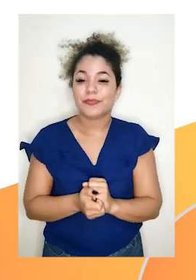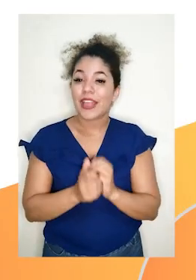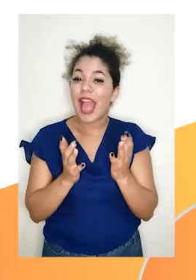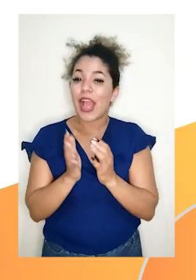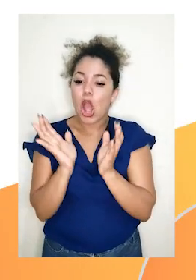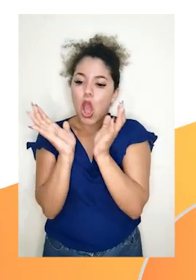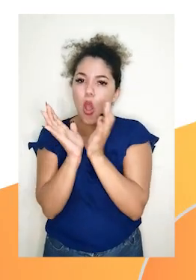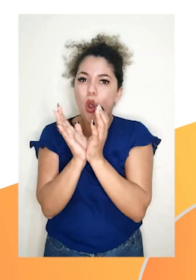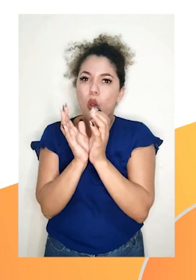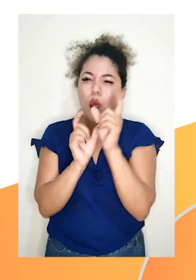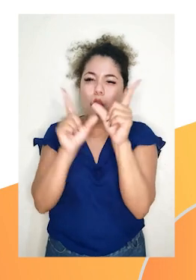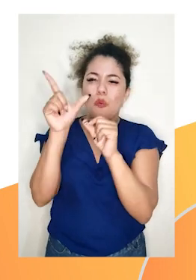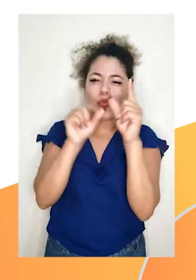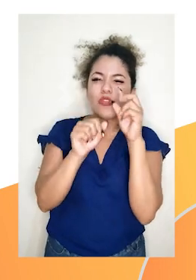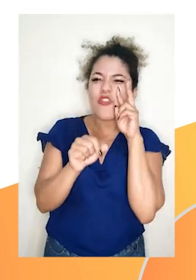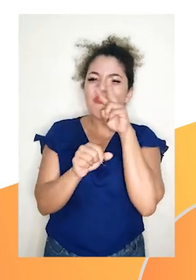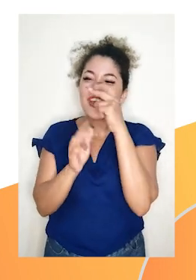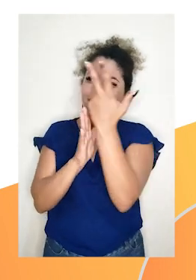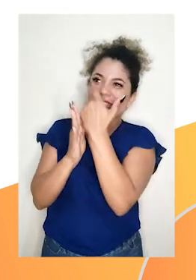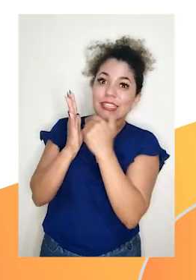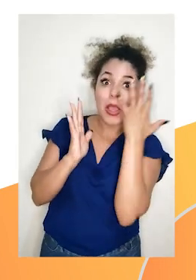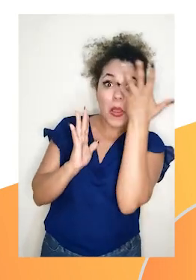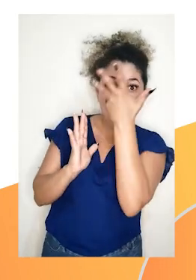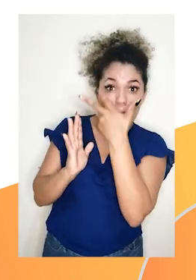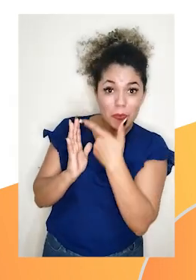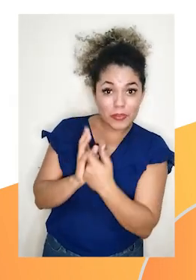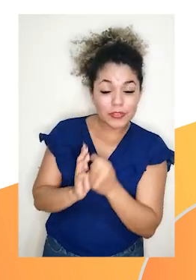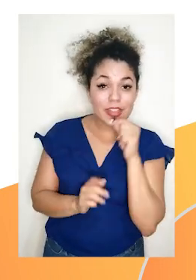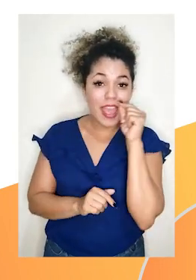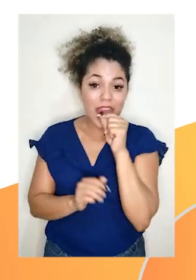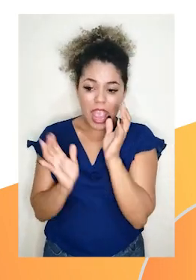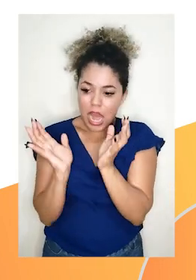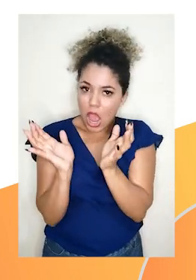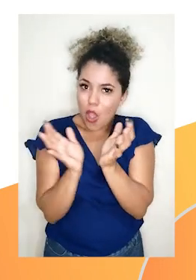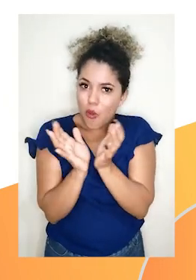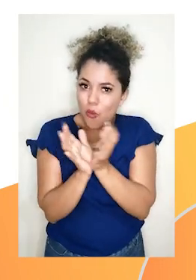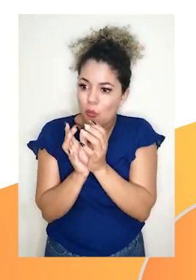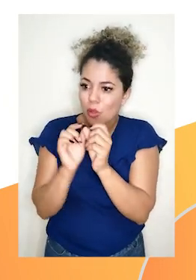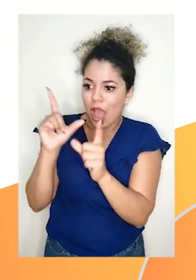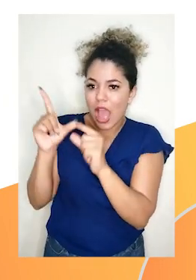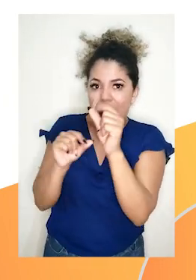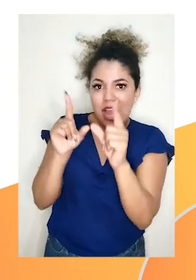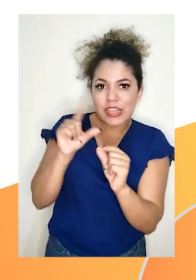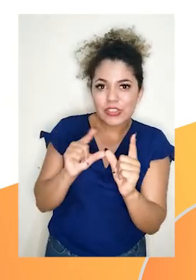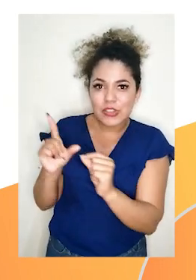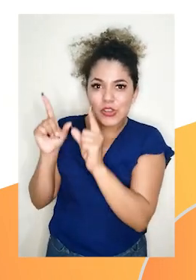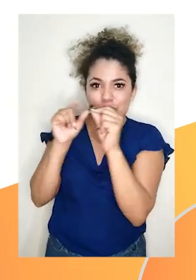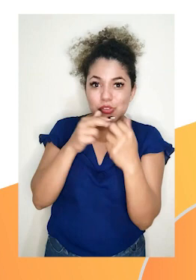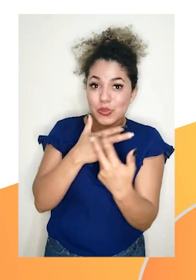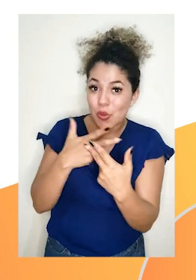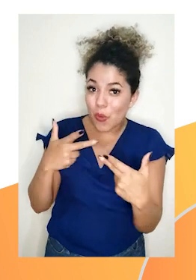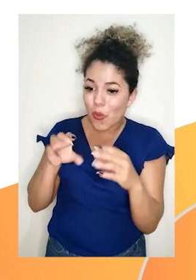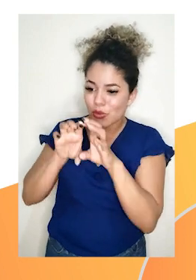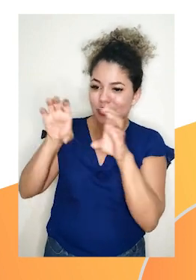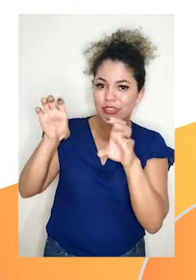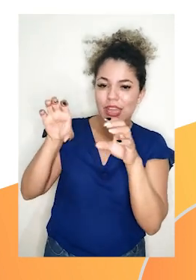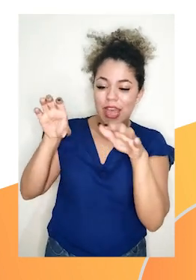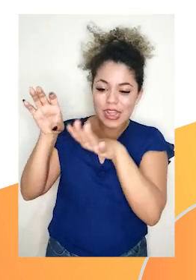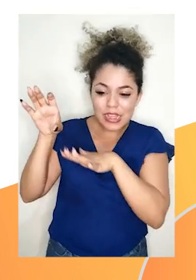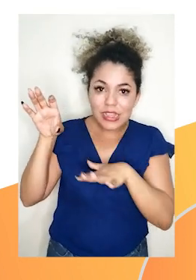Constelações. Olha que imagem linda. A constelação representa um conjunto de estrelas e objetos celestes numa determinada